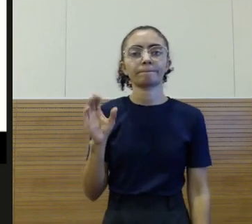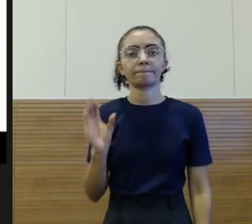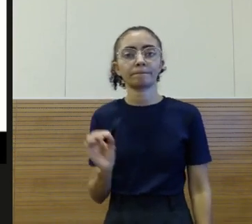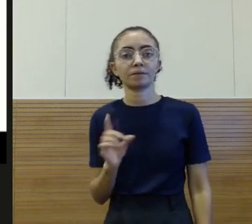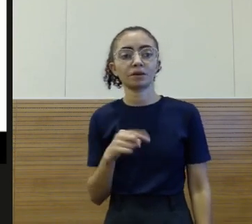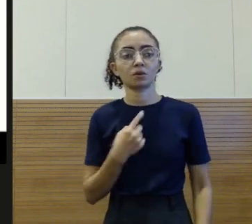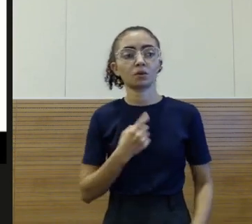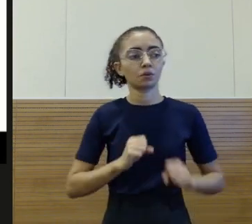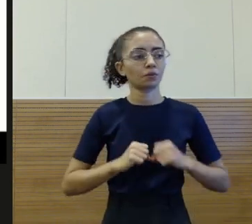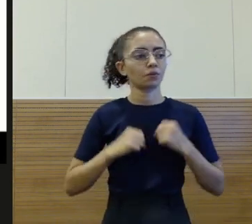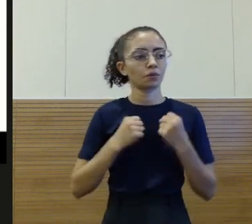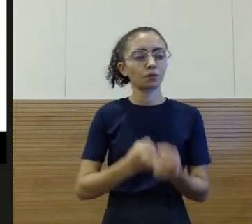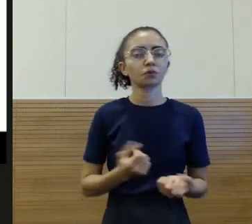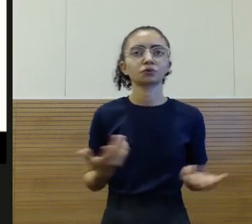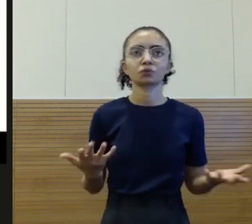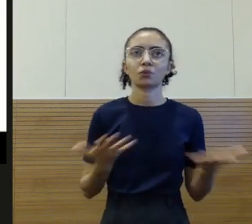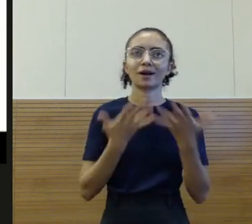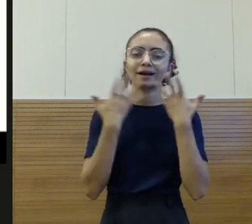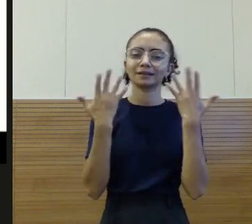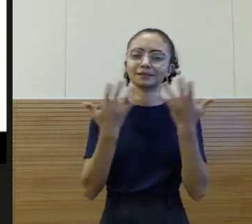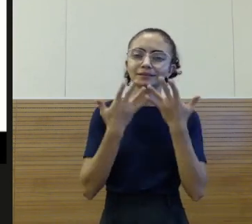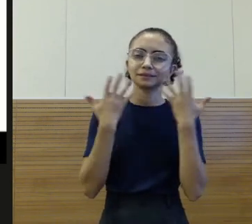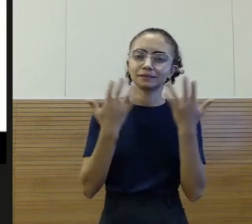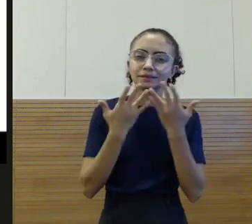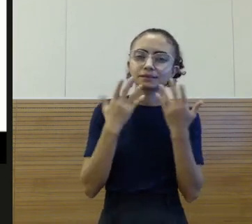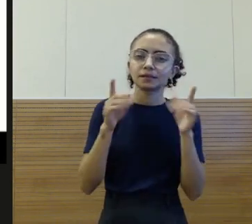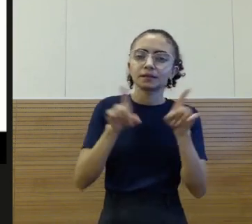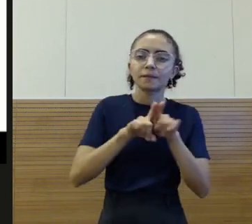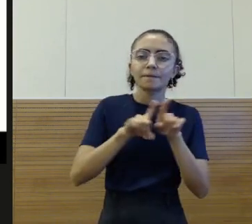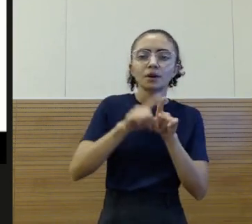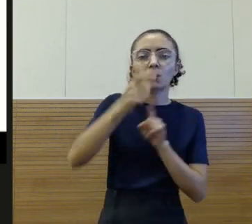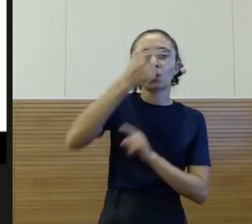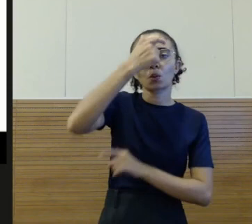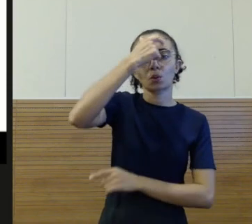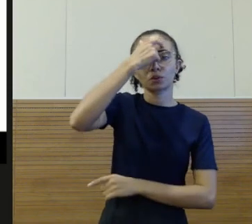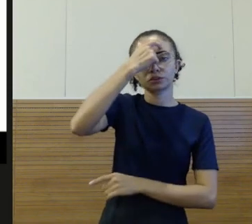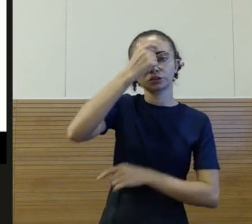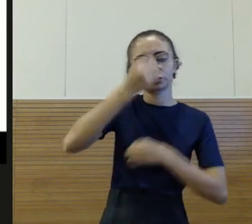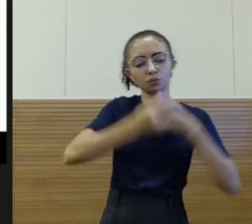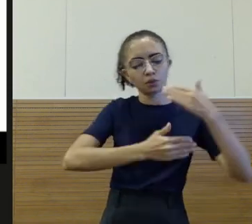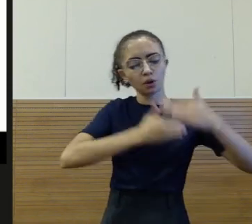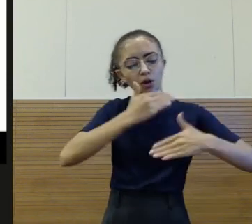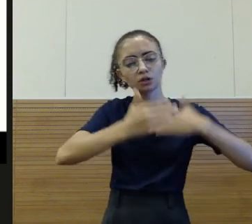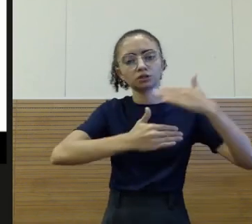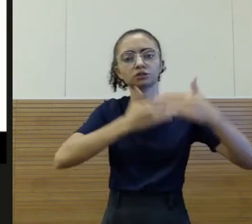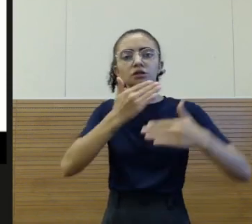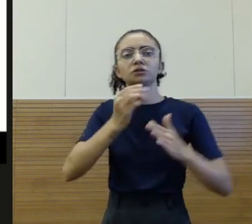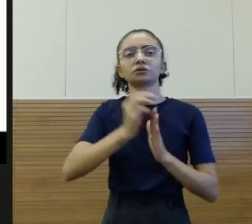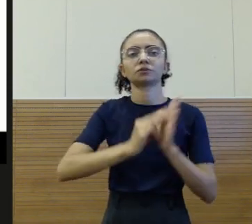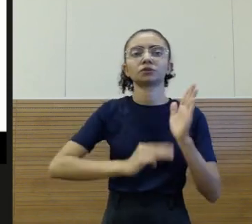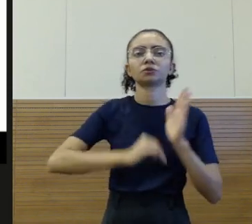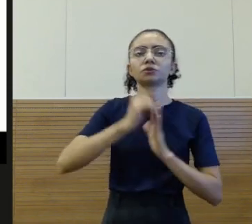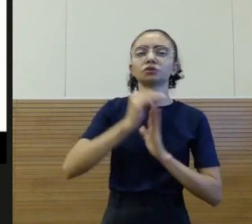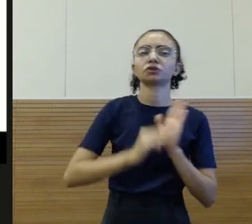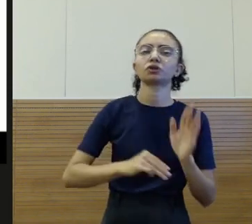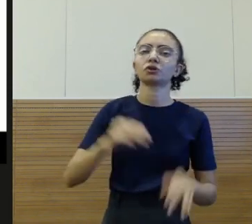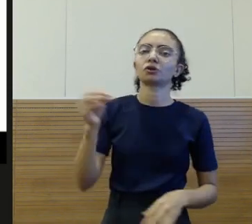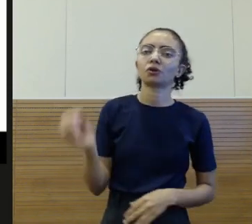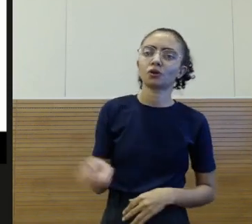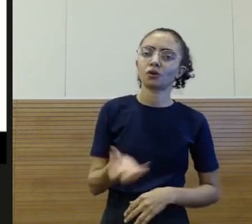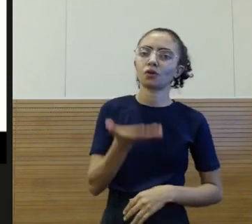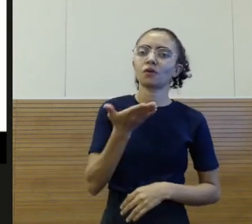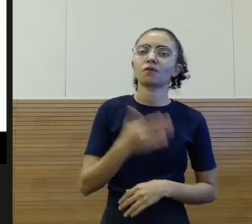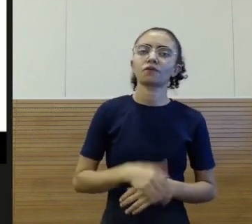estamos fazendo com muita alegria e muita consciência esse processo de poder desenvolver uma metodologia nova que